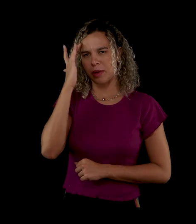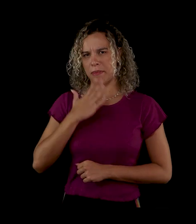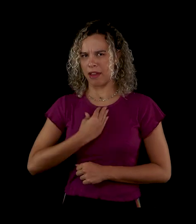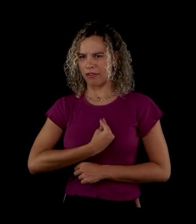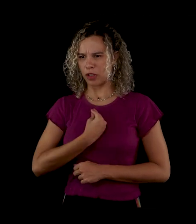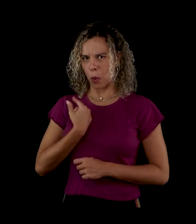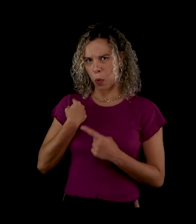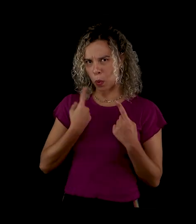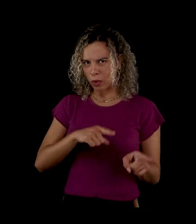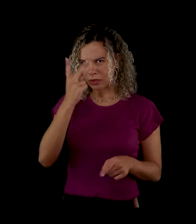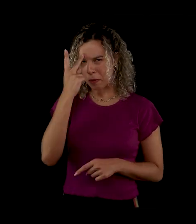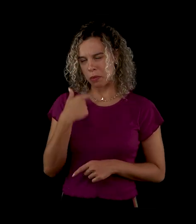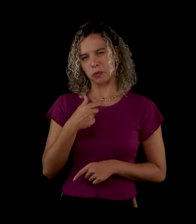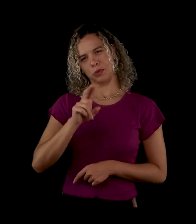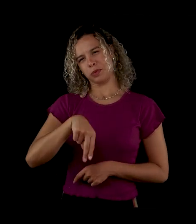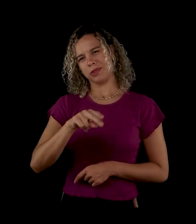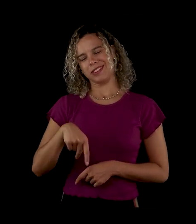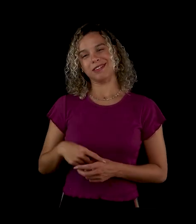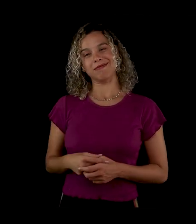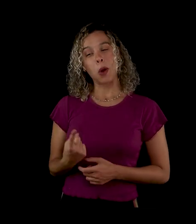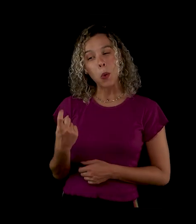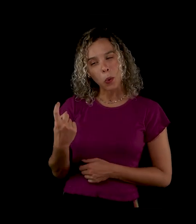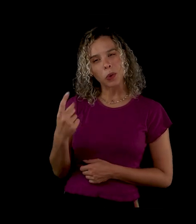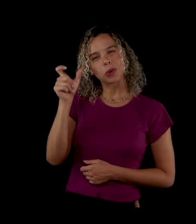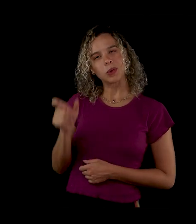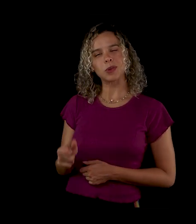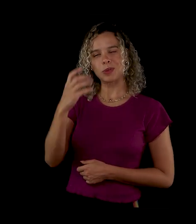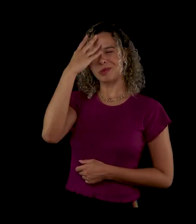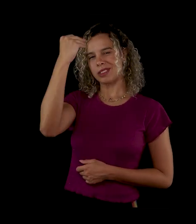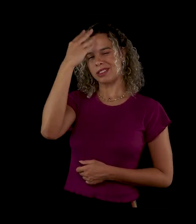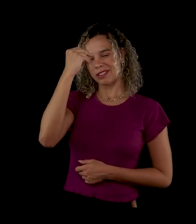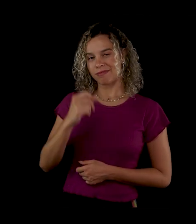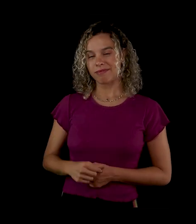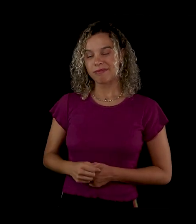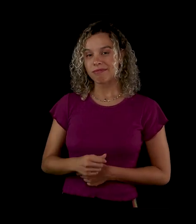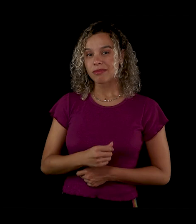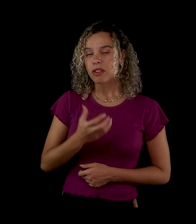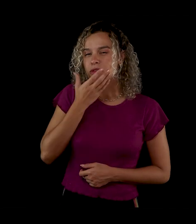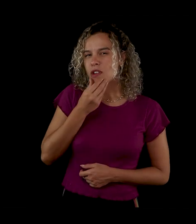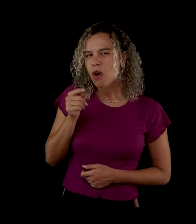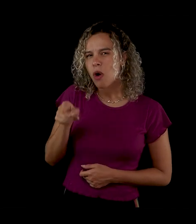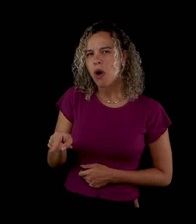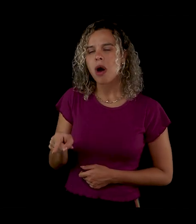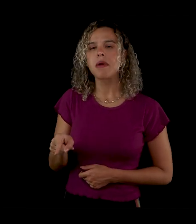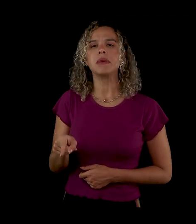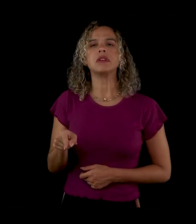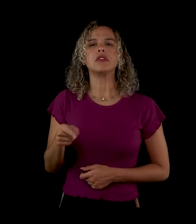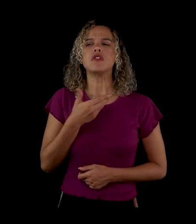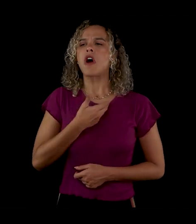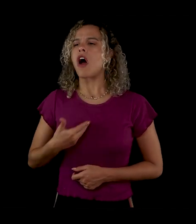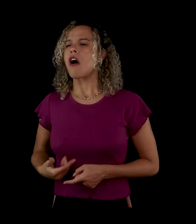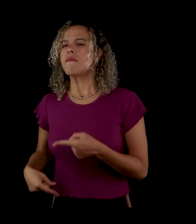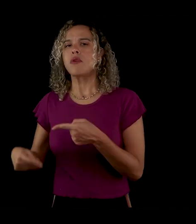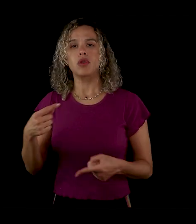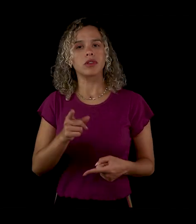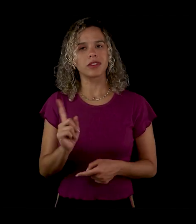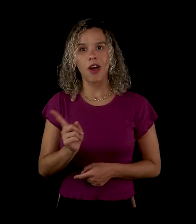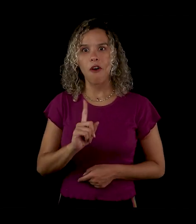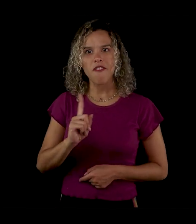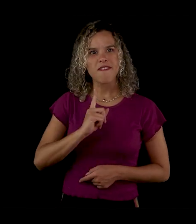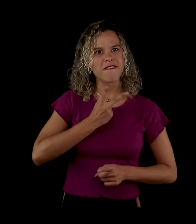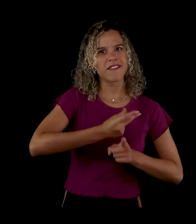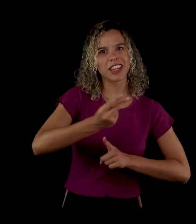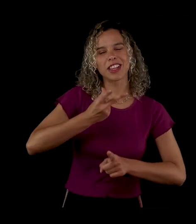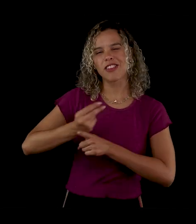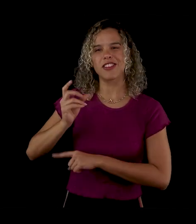menos na minha vida. Pelé era um homem que não era do poder, ele